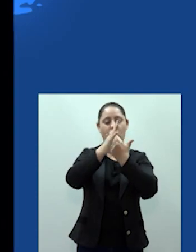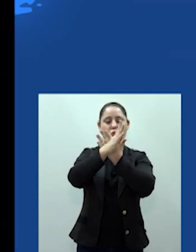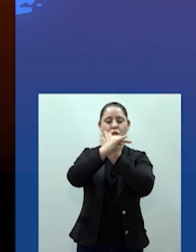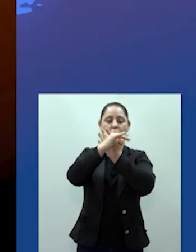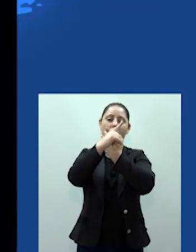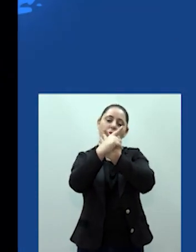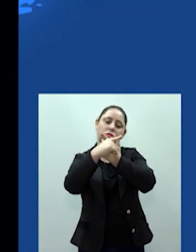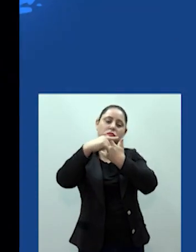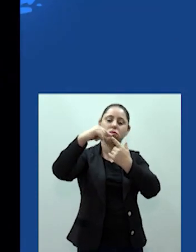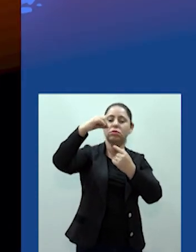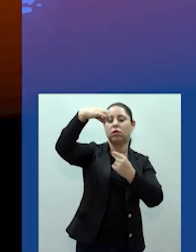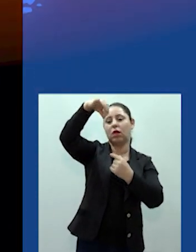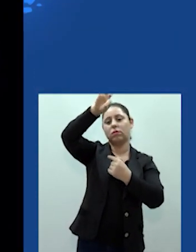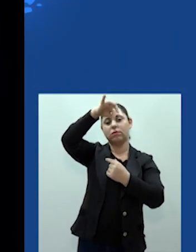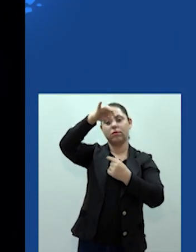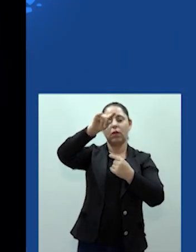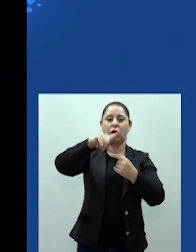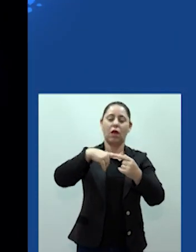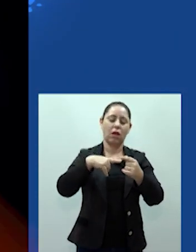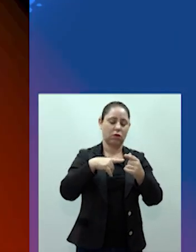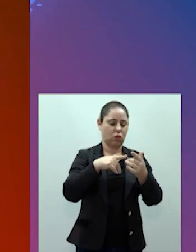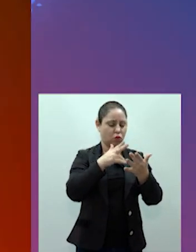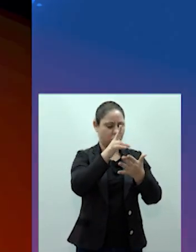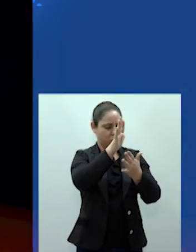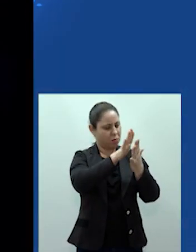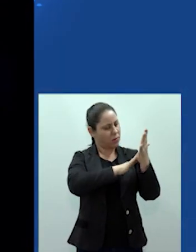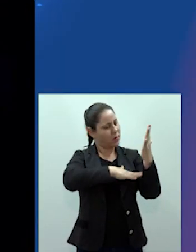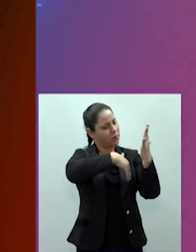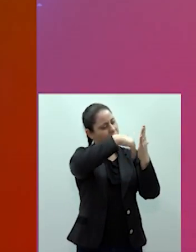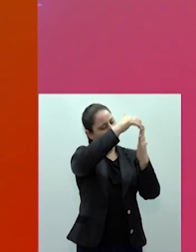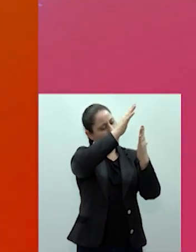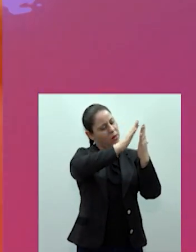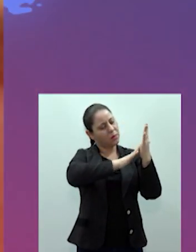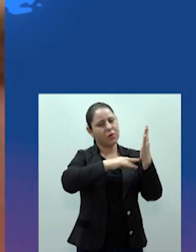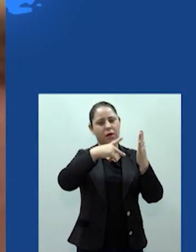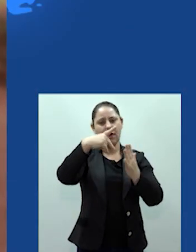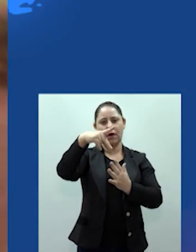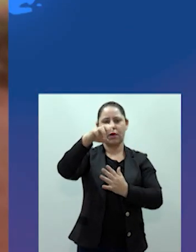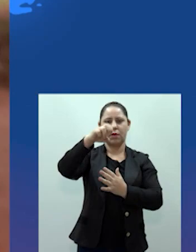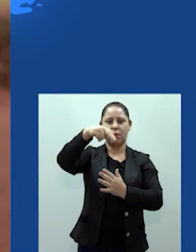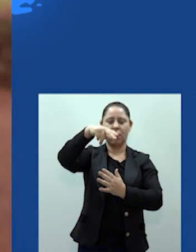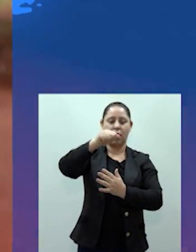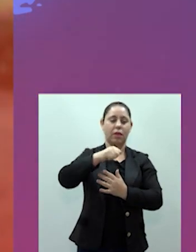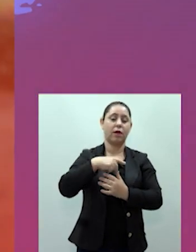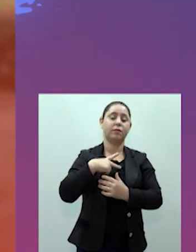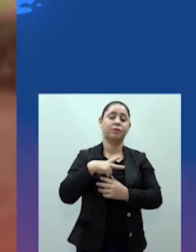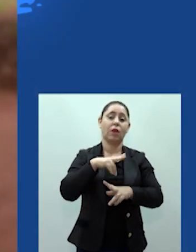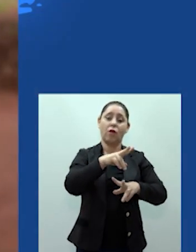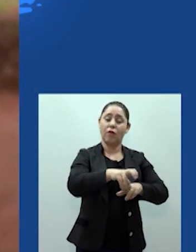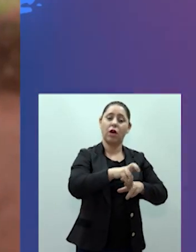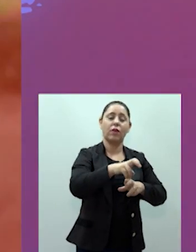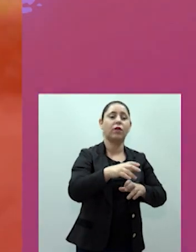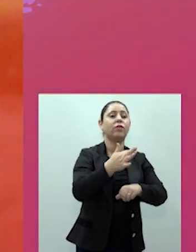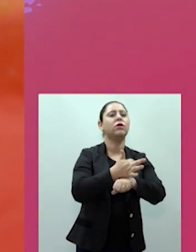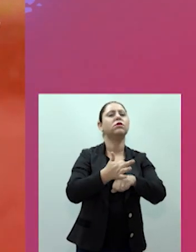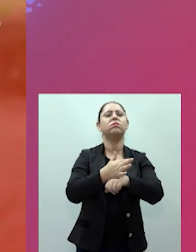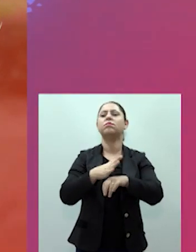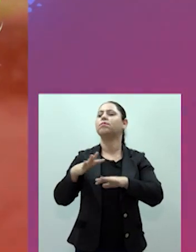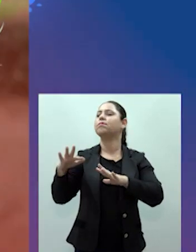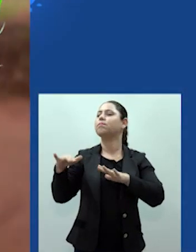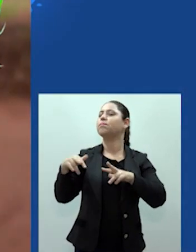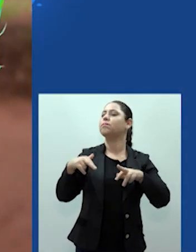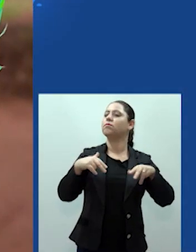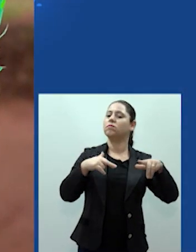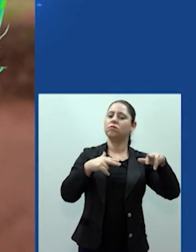na época que eu estava testando os recortes em folha, e aí eu comecei a pintar em pena, que eu estava no sítio de férias, estava caminhando